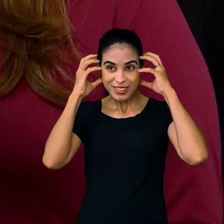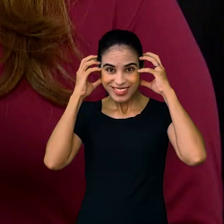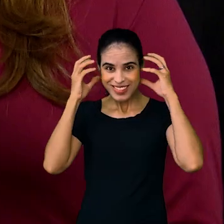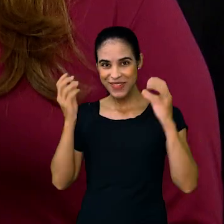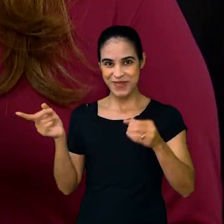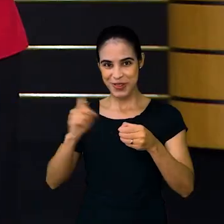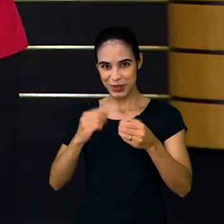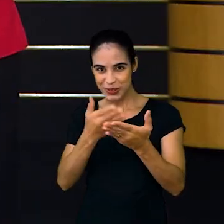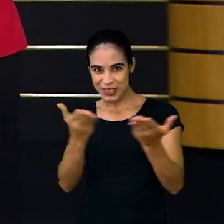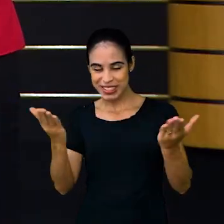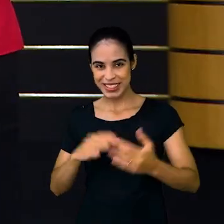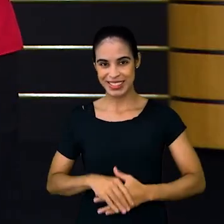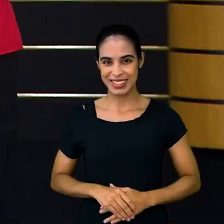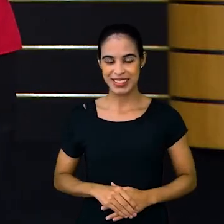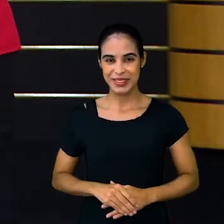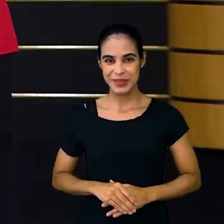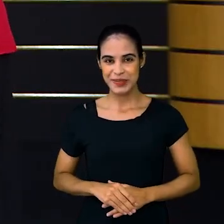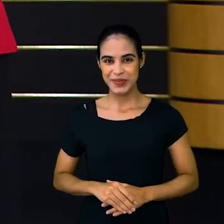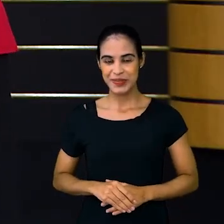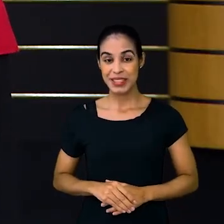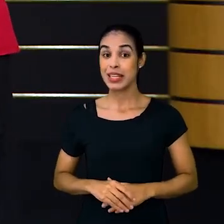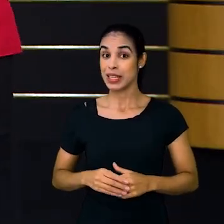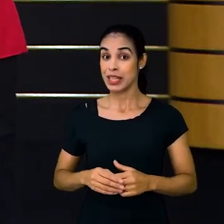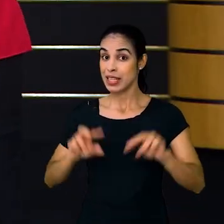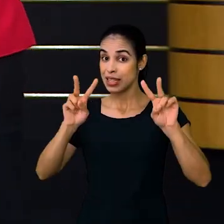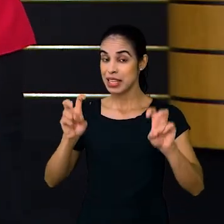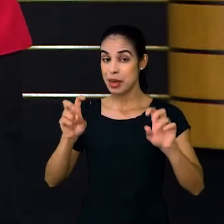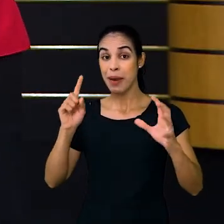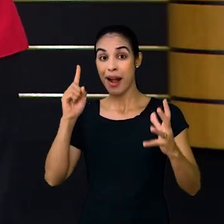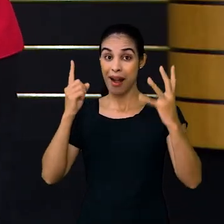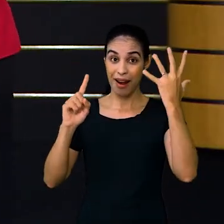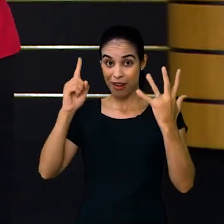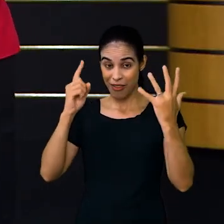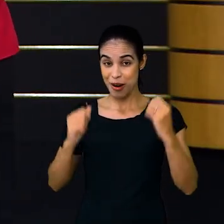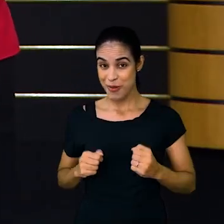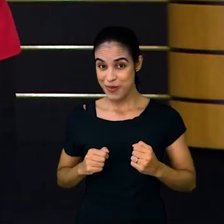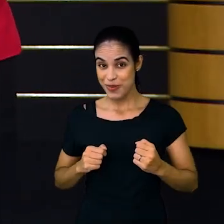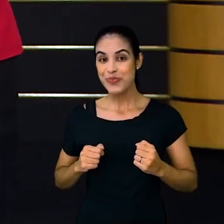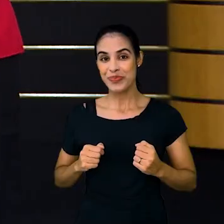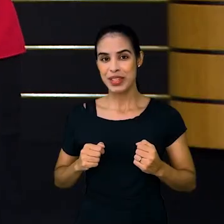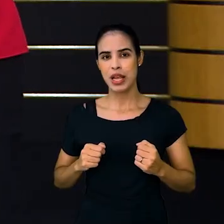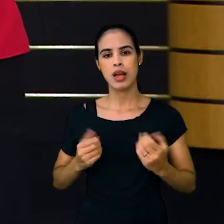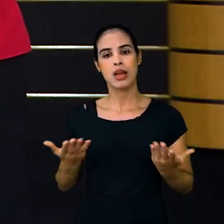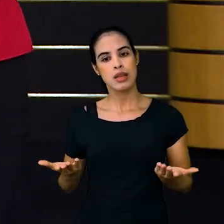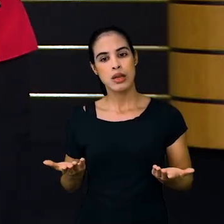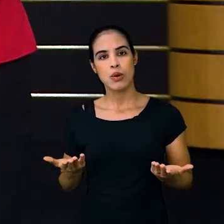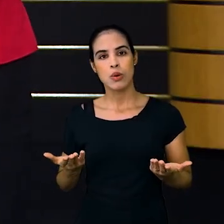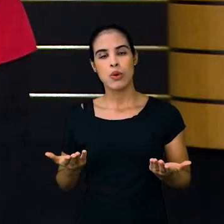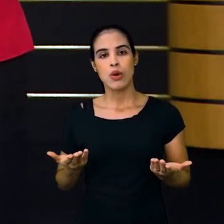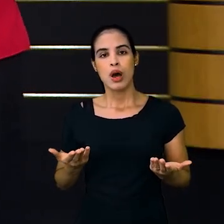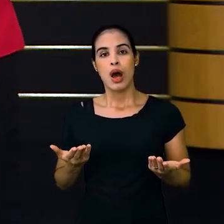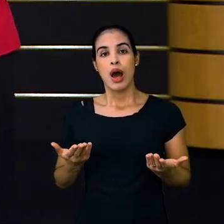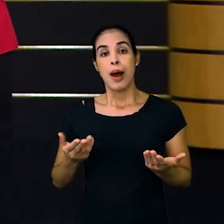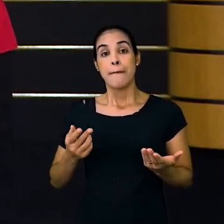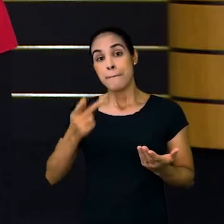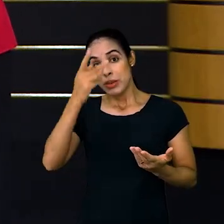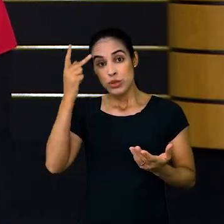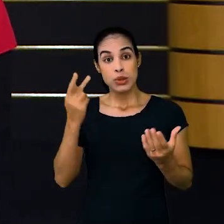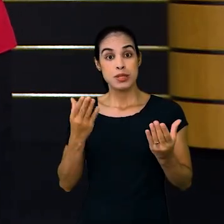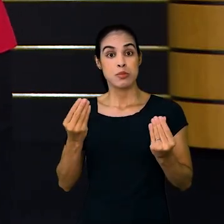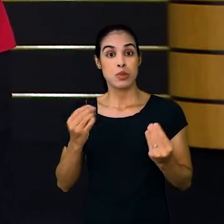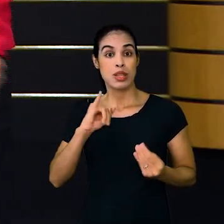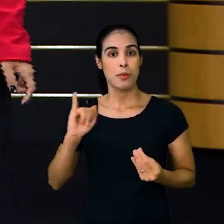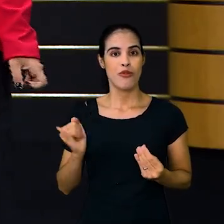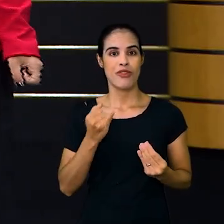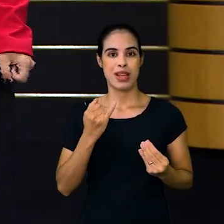com vocês. E ainda falando de carnaval, né, Anderson? Mesmo sem ser feriado, muita gente aproveita a folga no